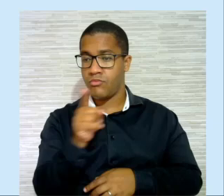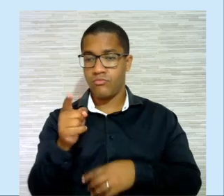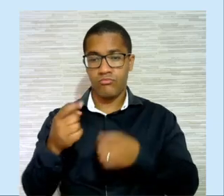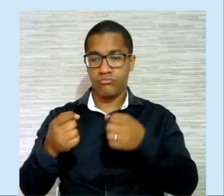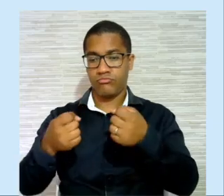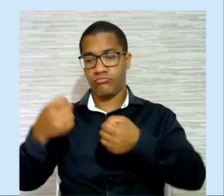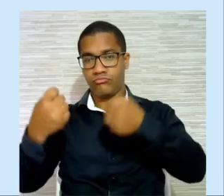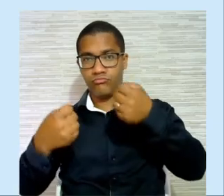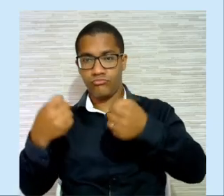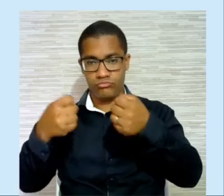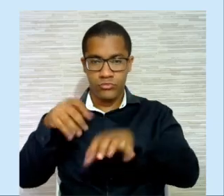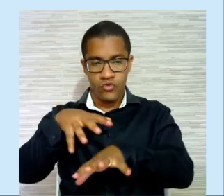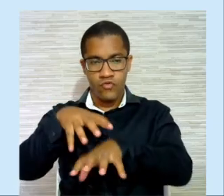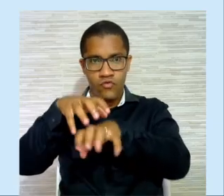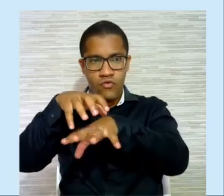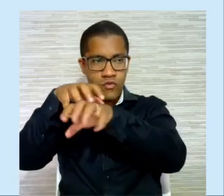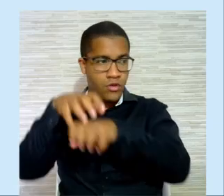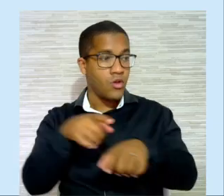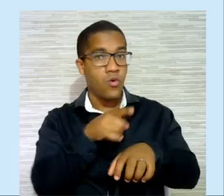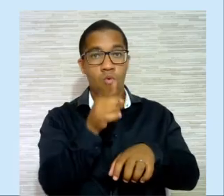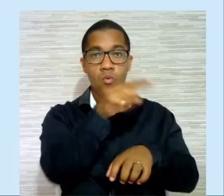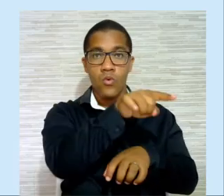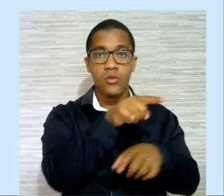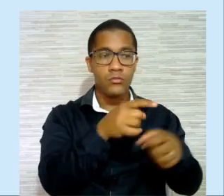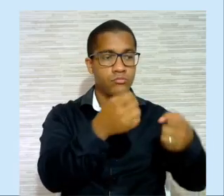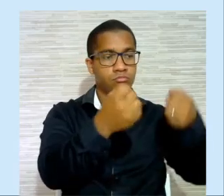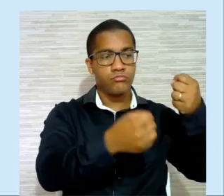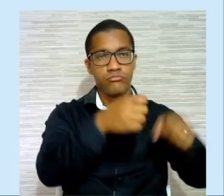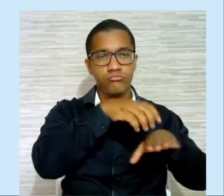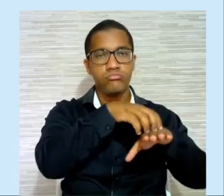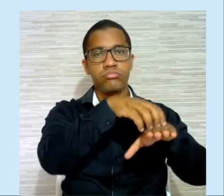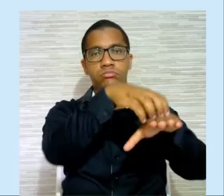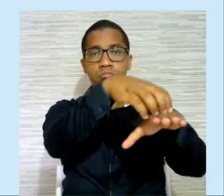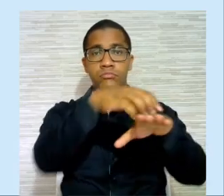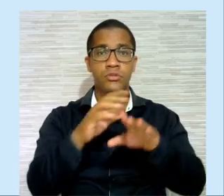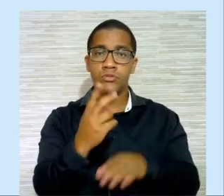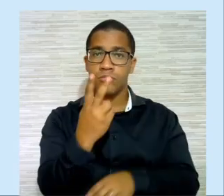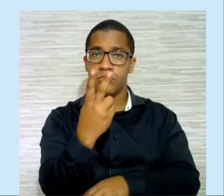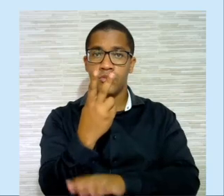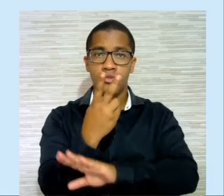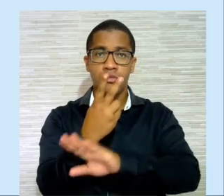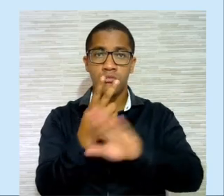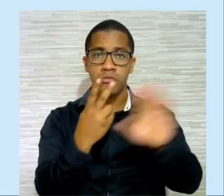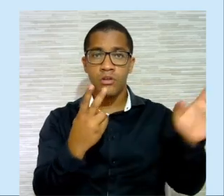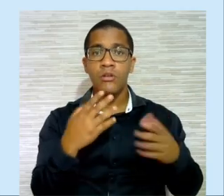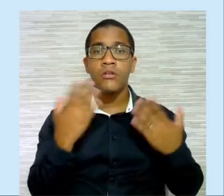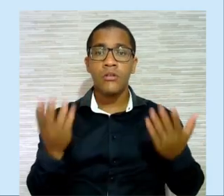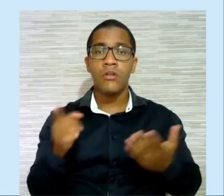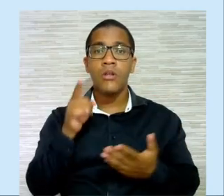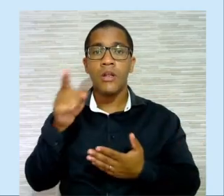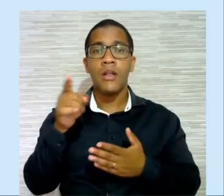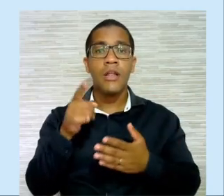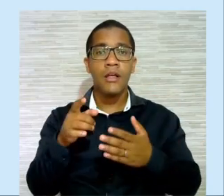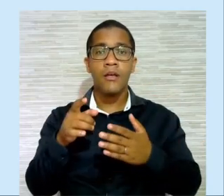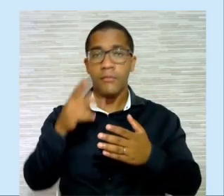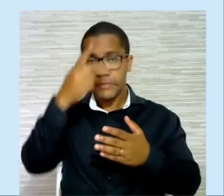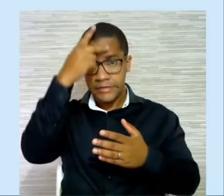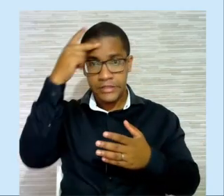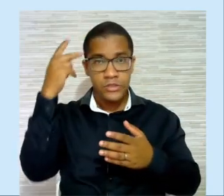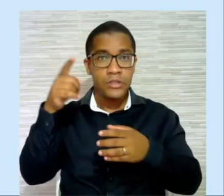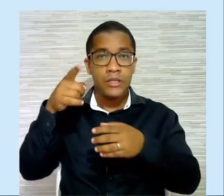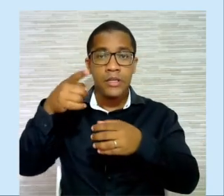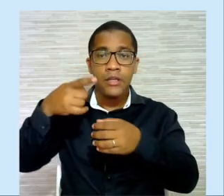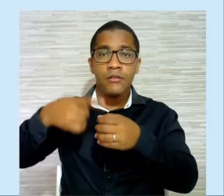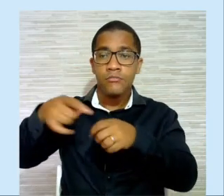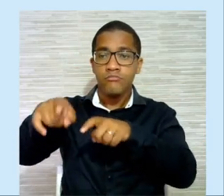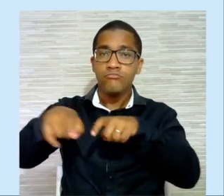essas máquinas, tá? Isso traz uma ideia mais crítica à questão da perca de emprego no campo, tá, gente? E é uma